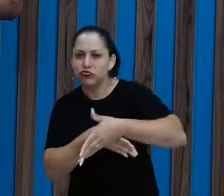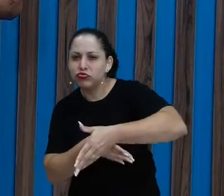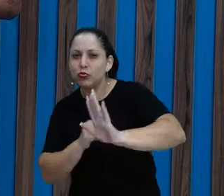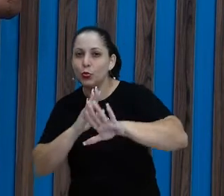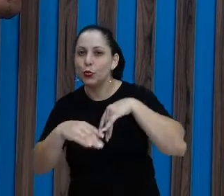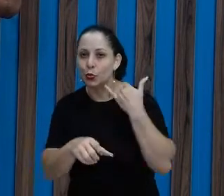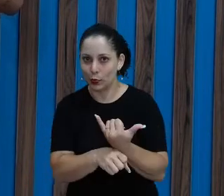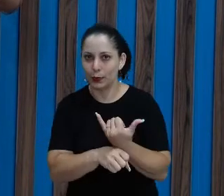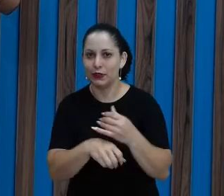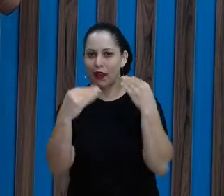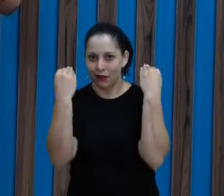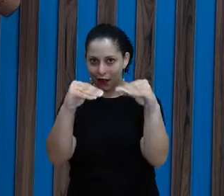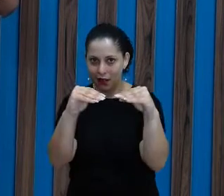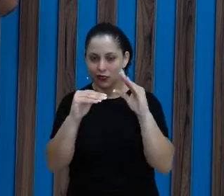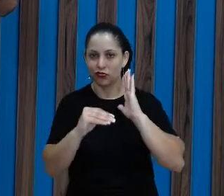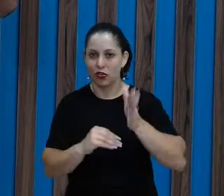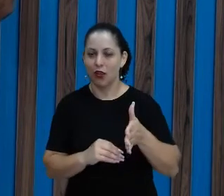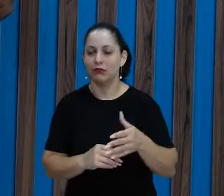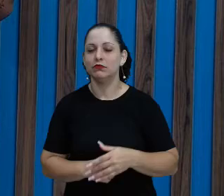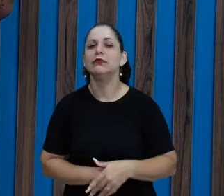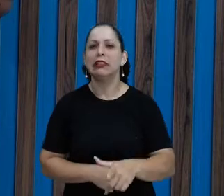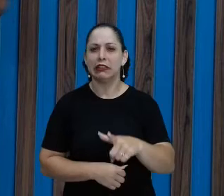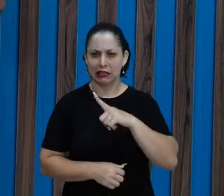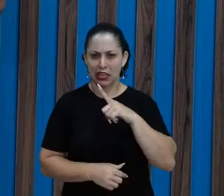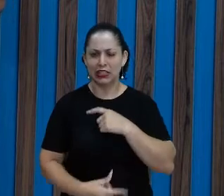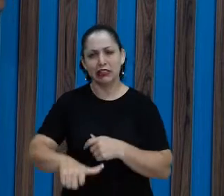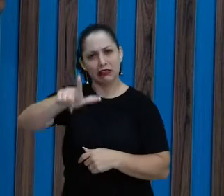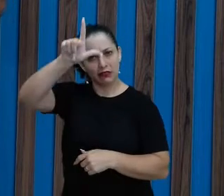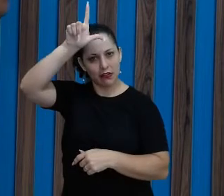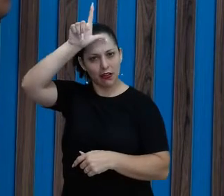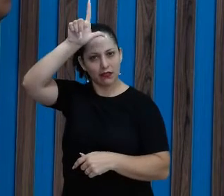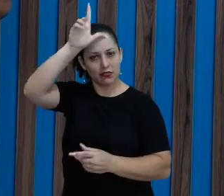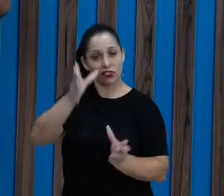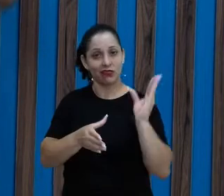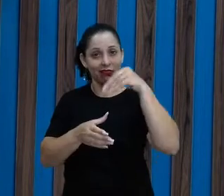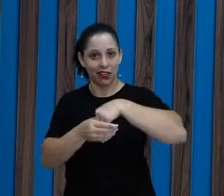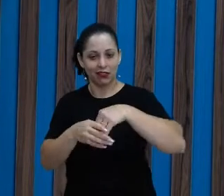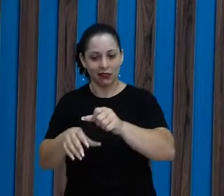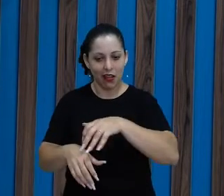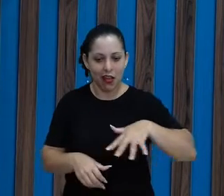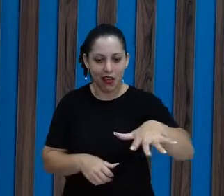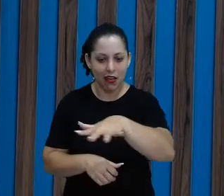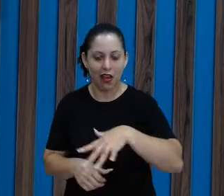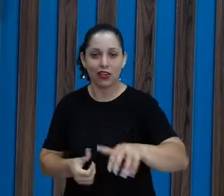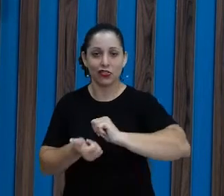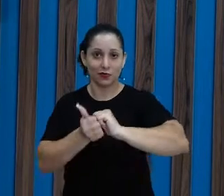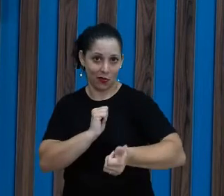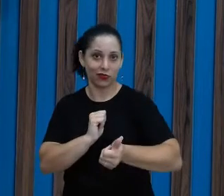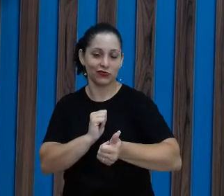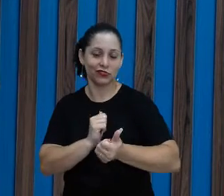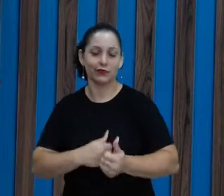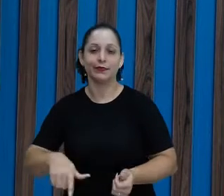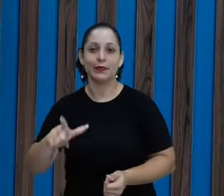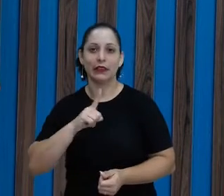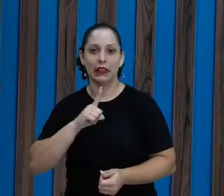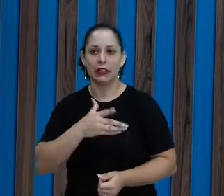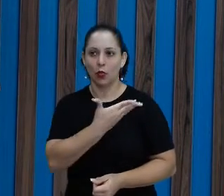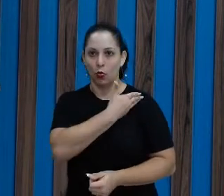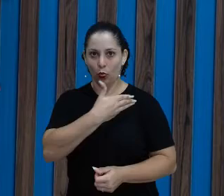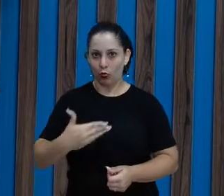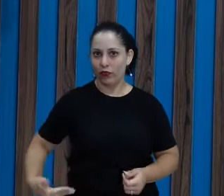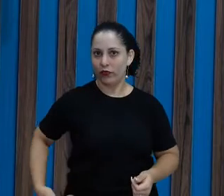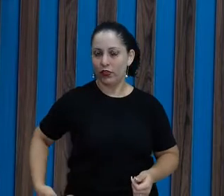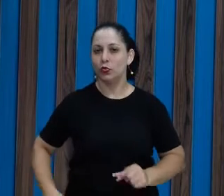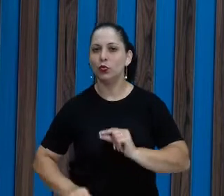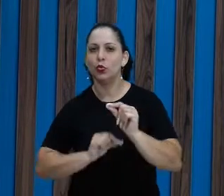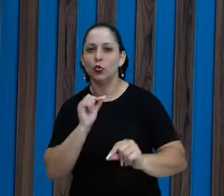vocês entenderem. Então, existem governanças dentro do esporte. Então, veja, a gente tem a governança